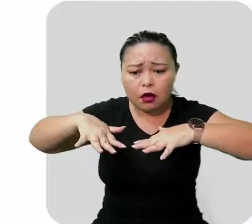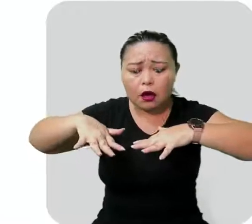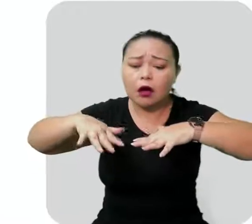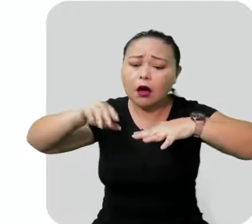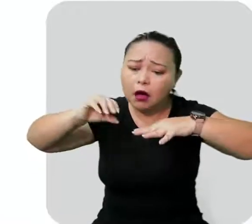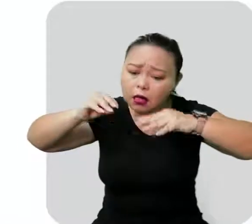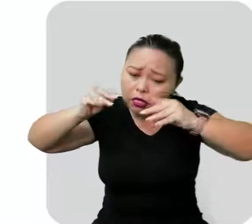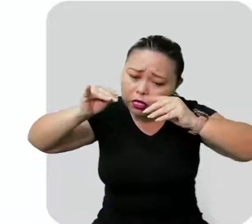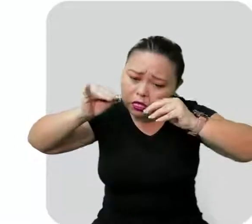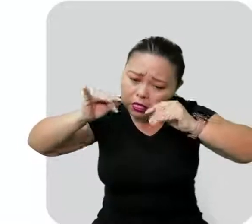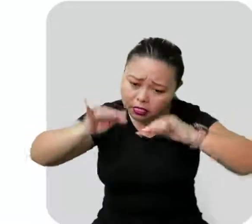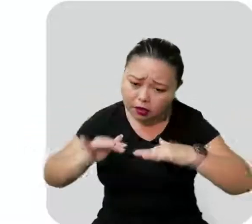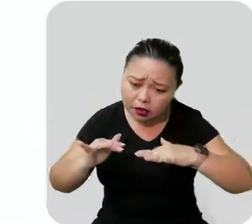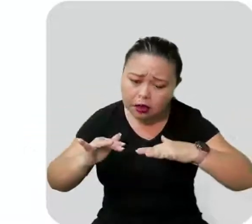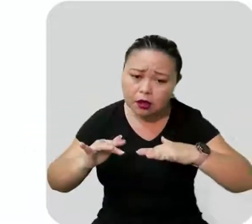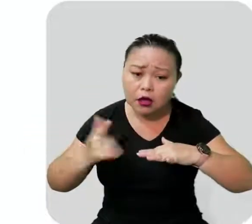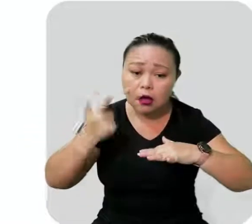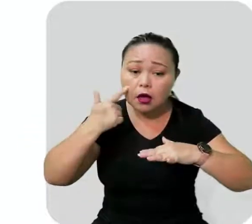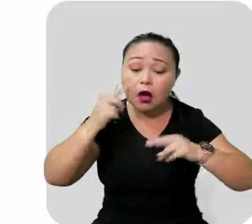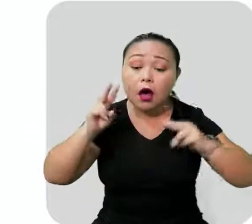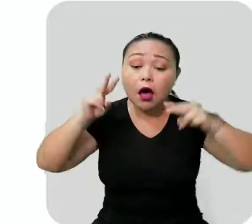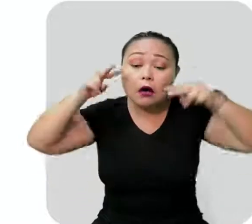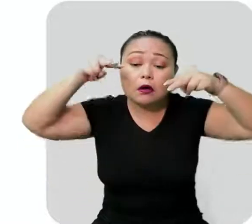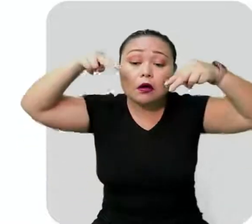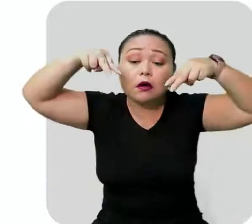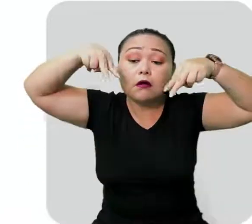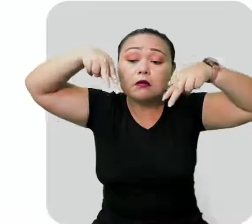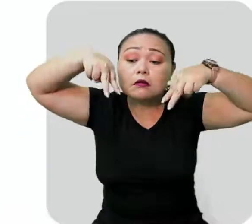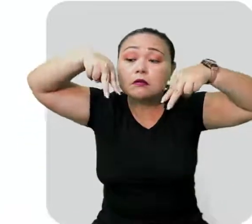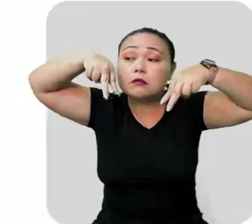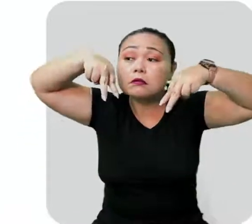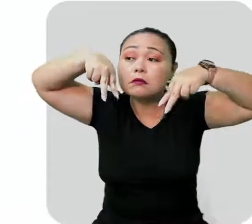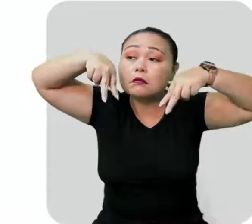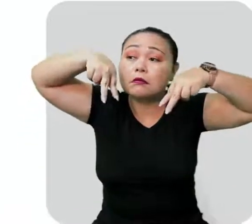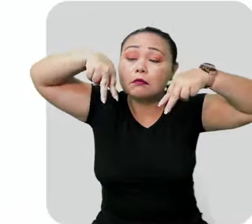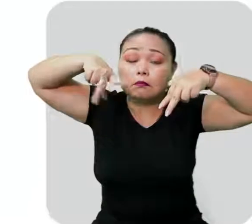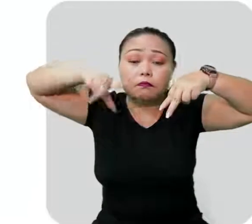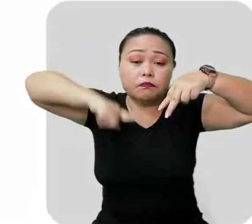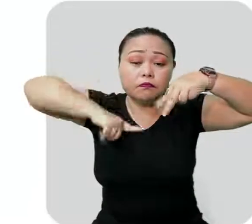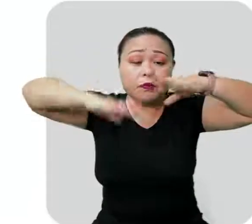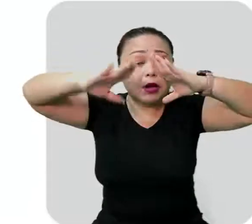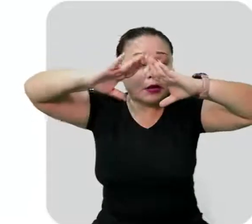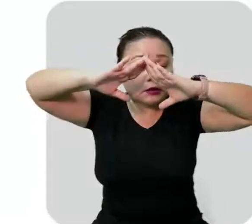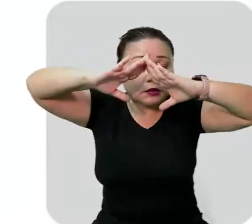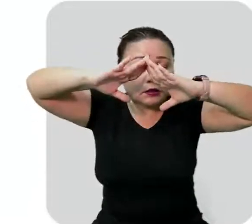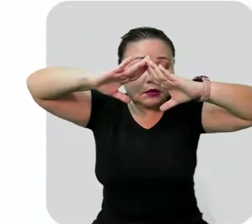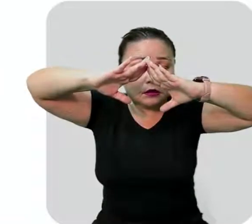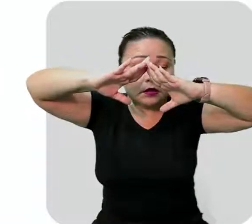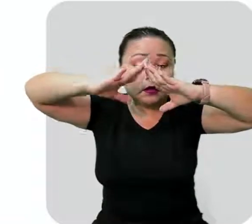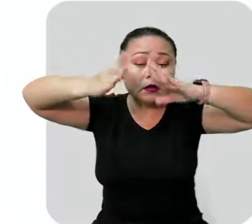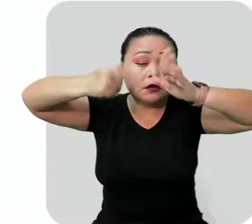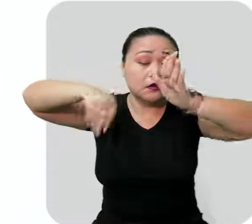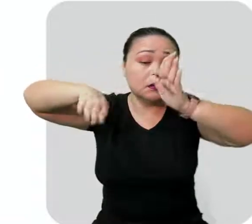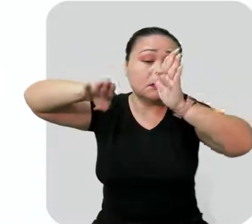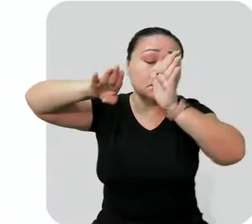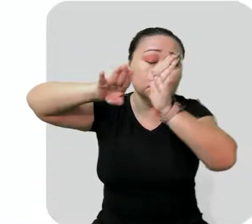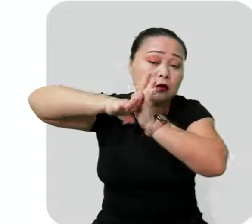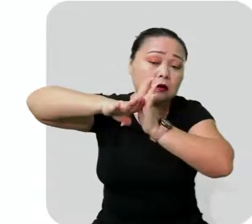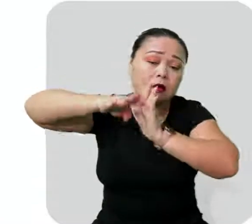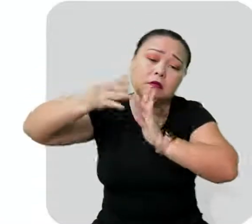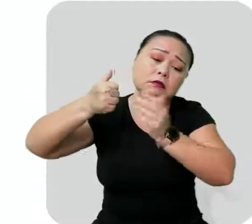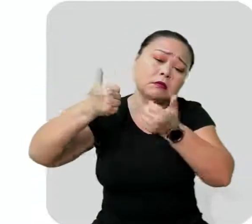construção aqui em cima OK pode tirar essa foto sozinha e você chega